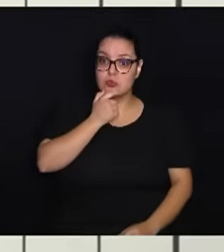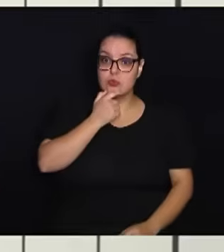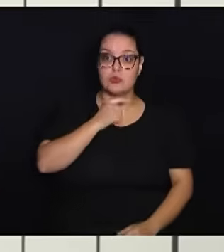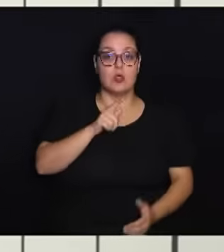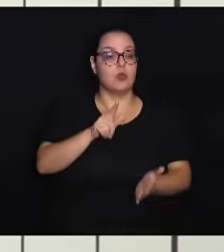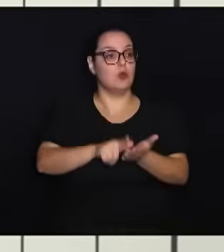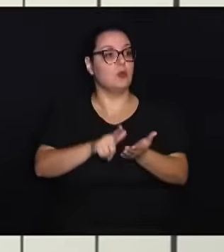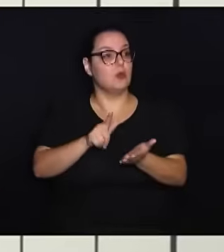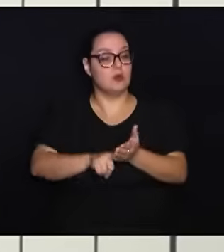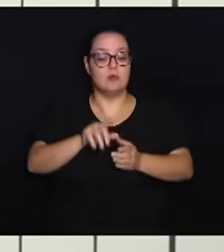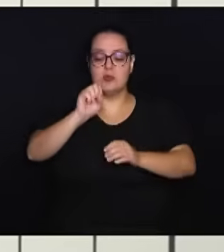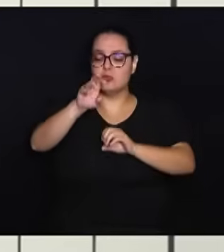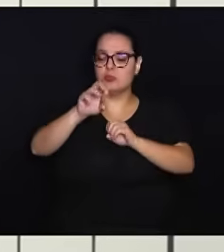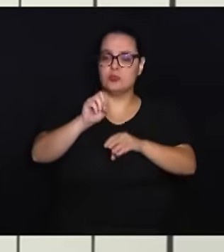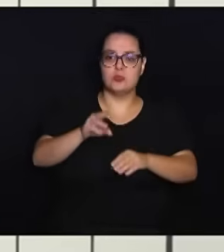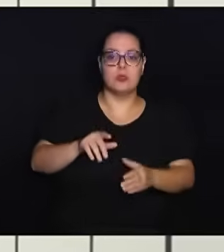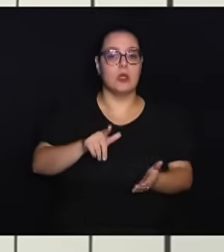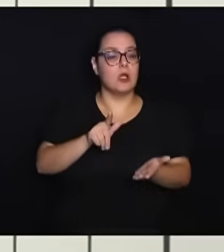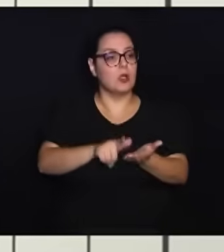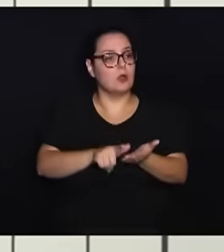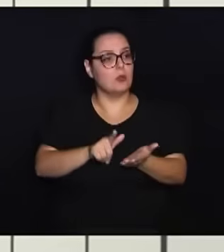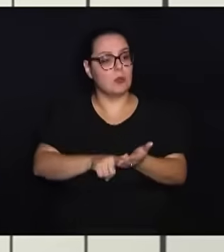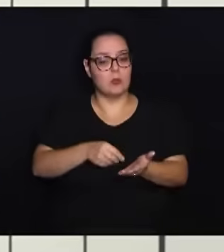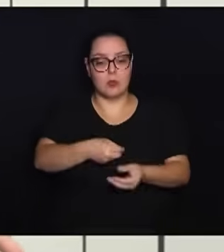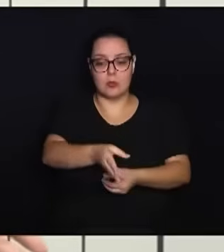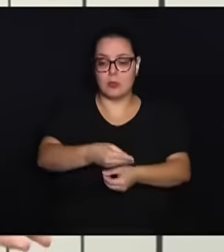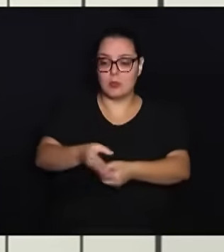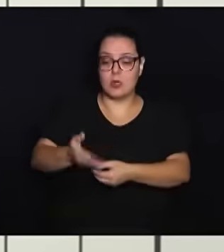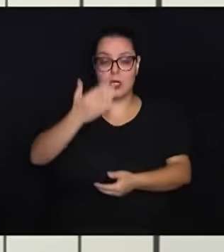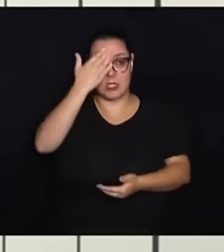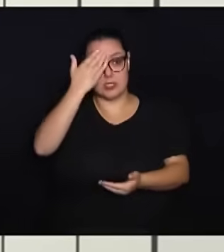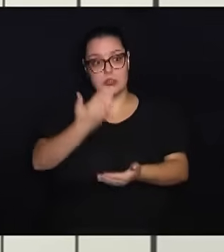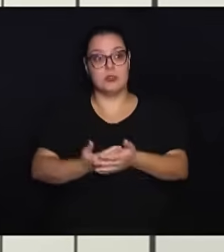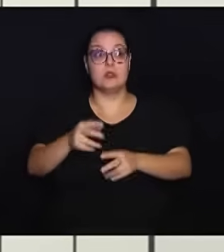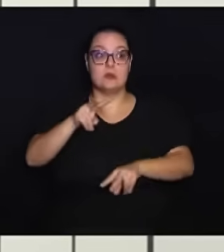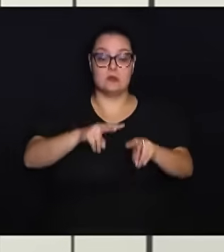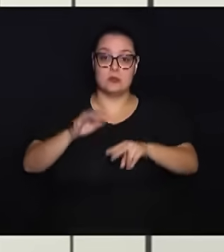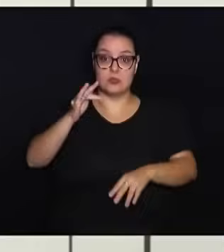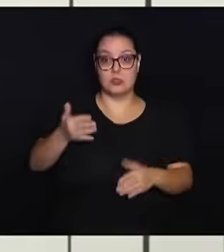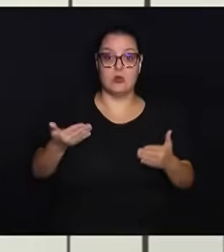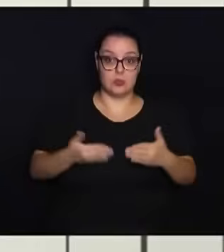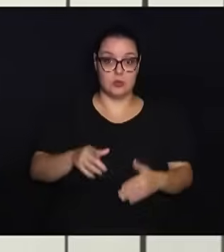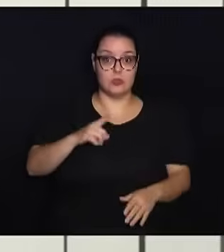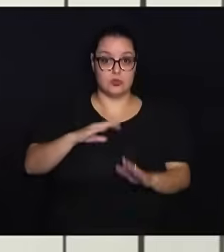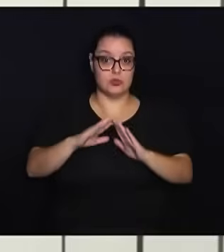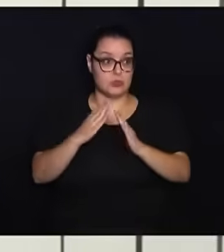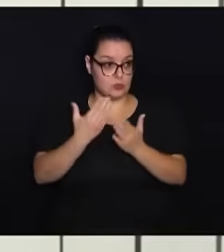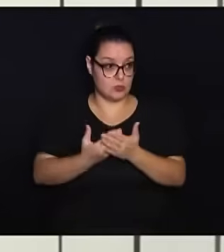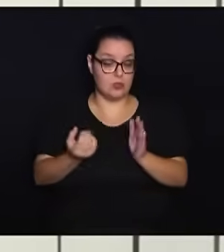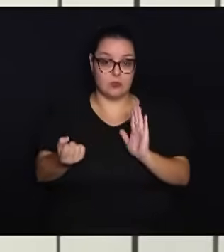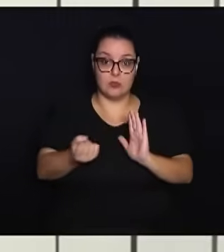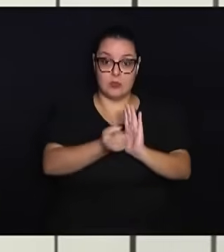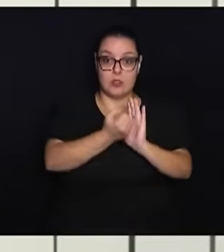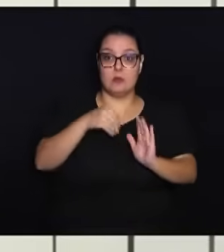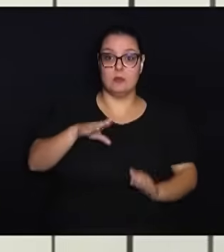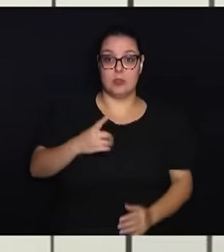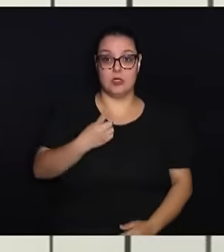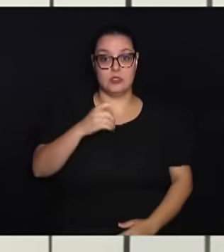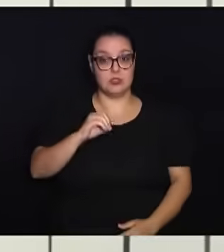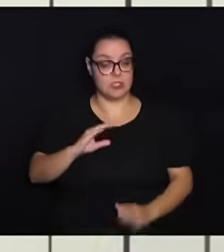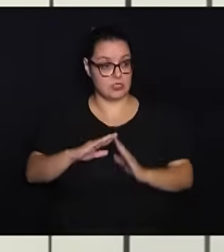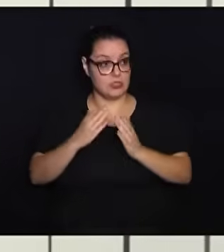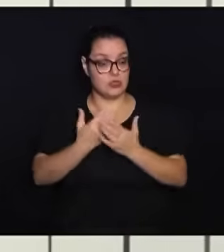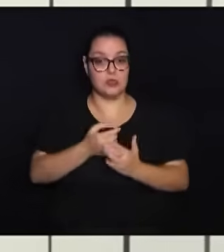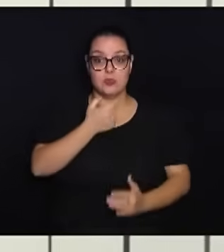panfletou no semáforo, acreditou na visão de futuro e hoje ele tem uma escola com a sua marca, são mais de 10 escolas de